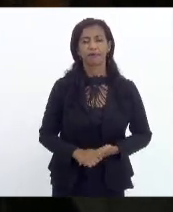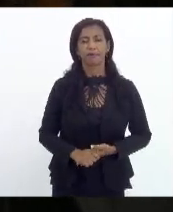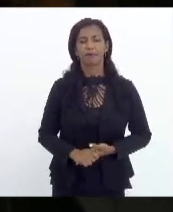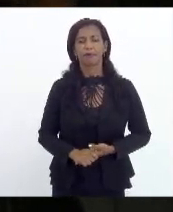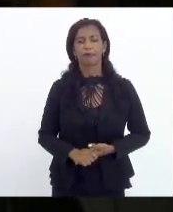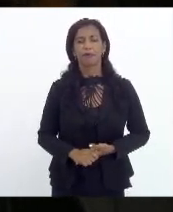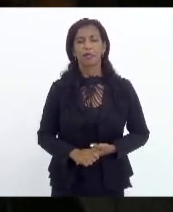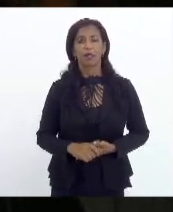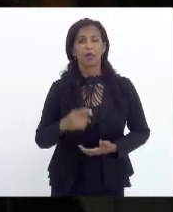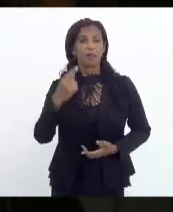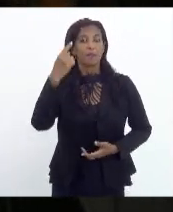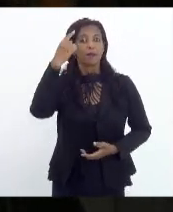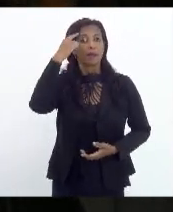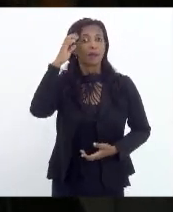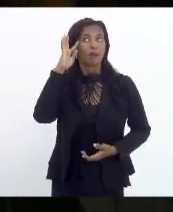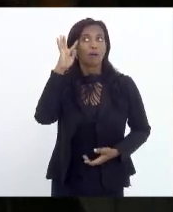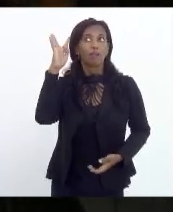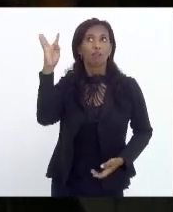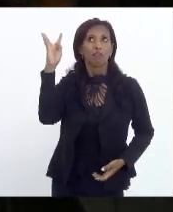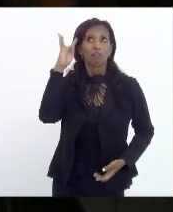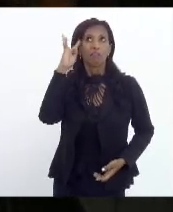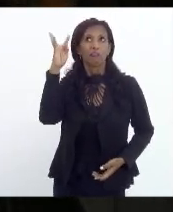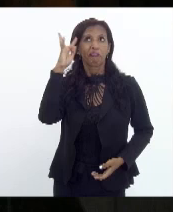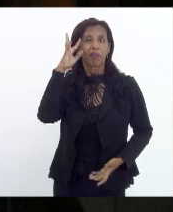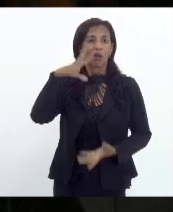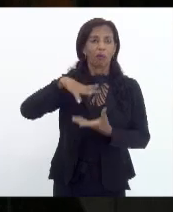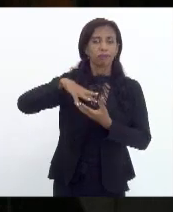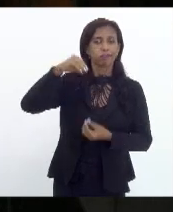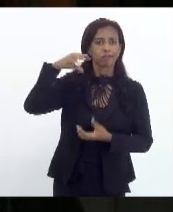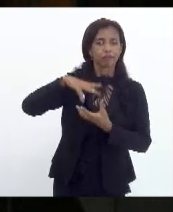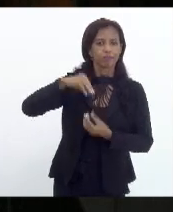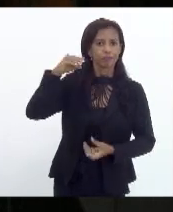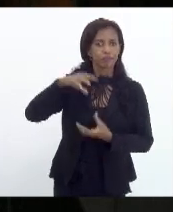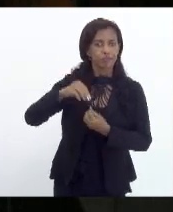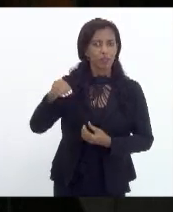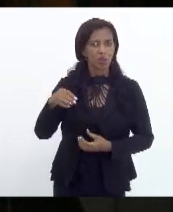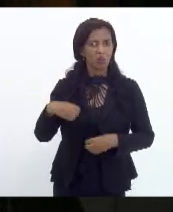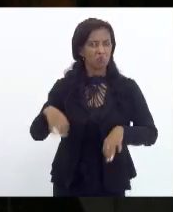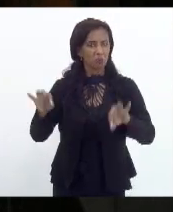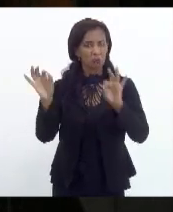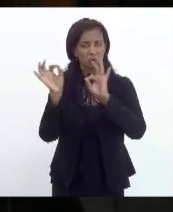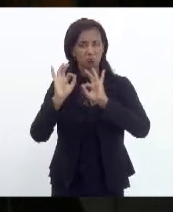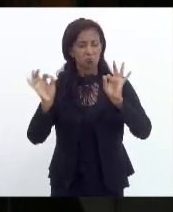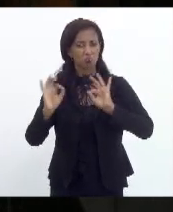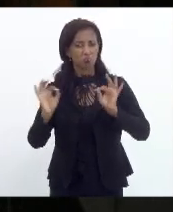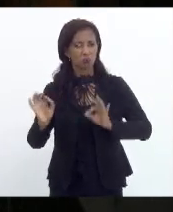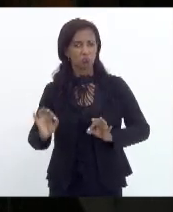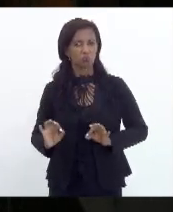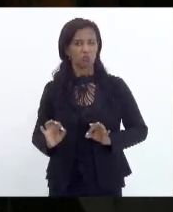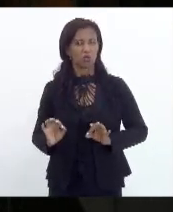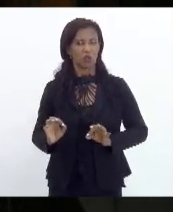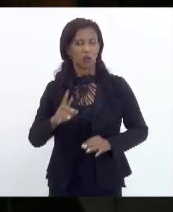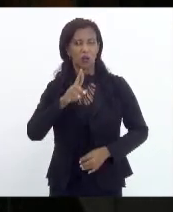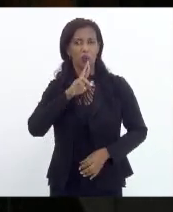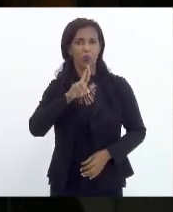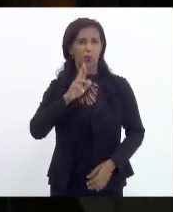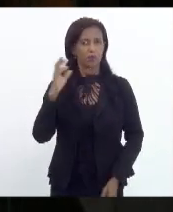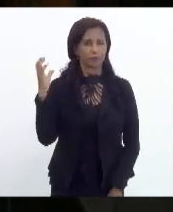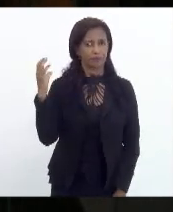e ideologias abstratas sem nenhum respaldo científico